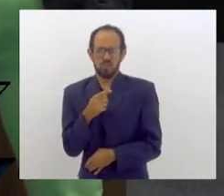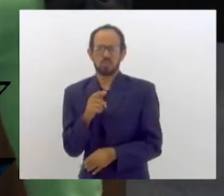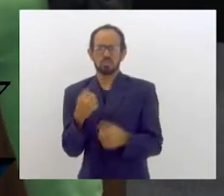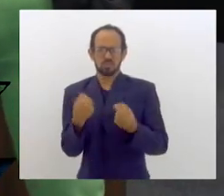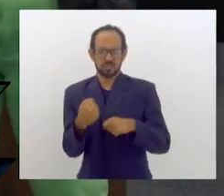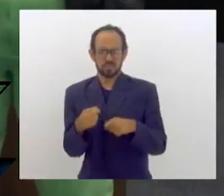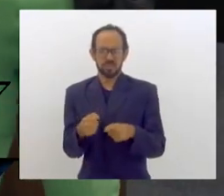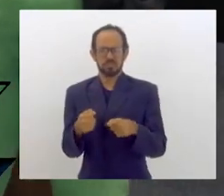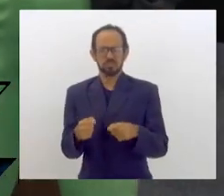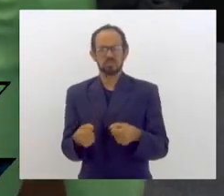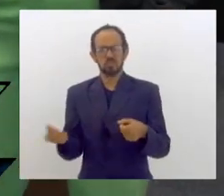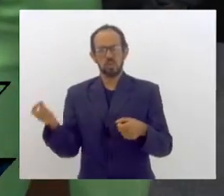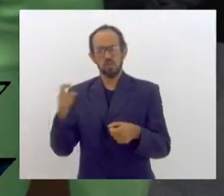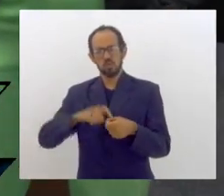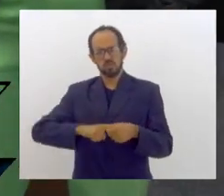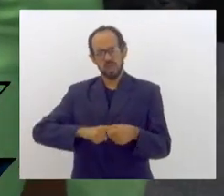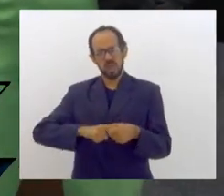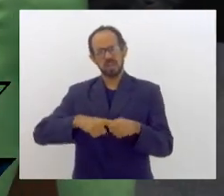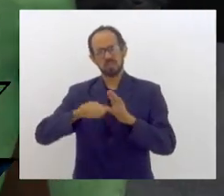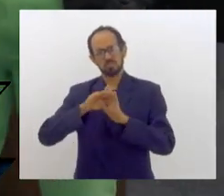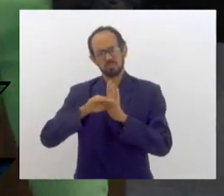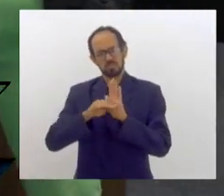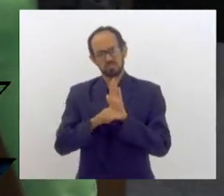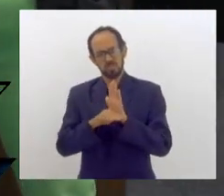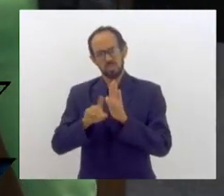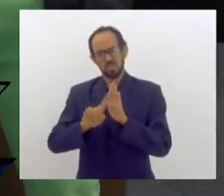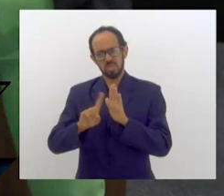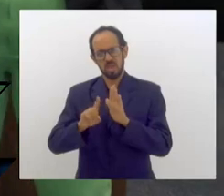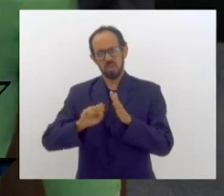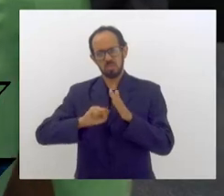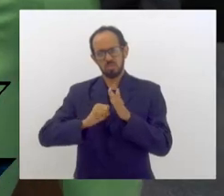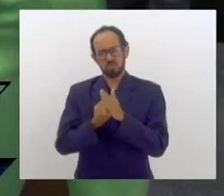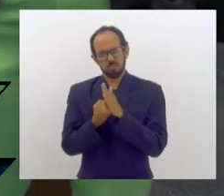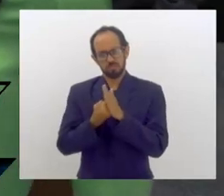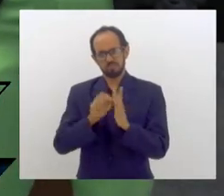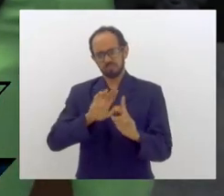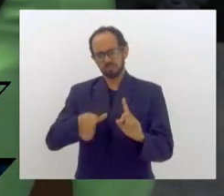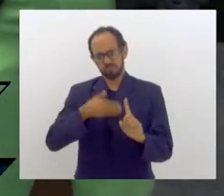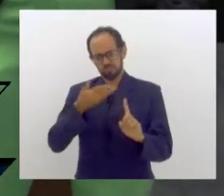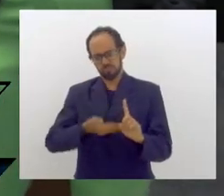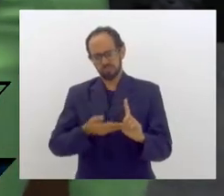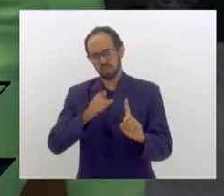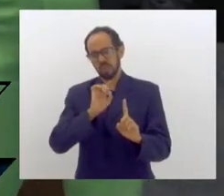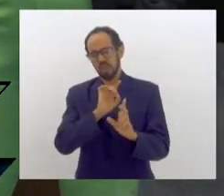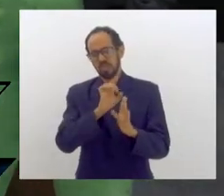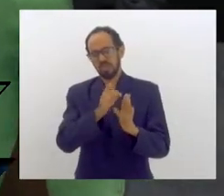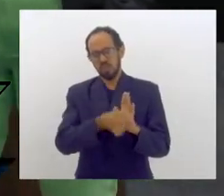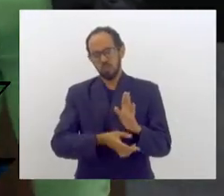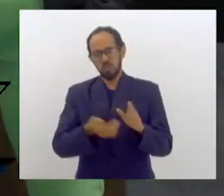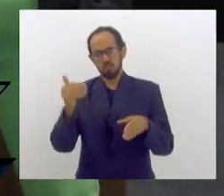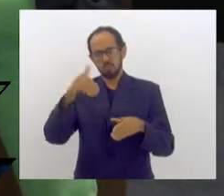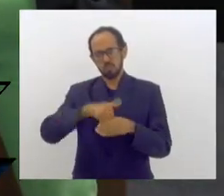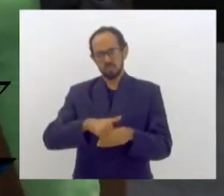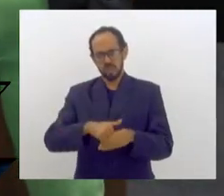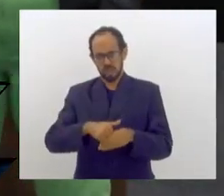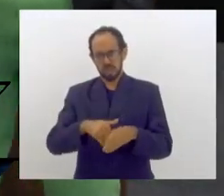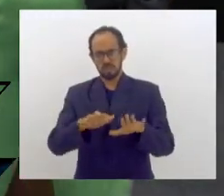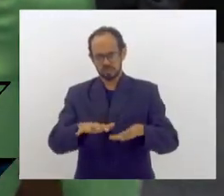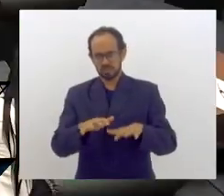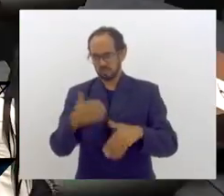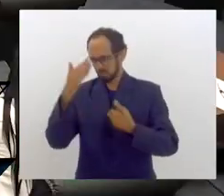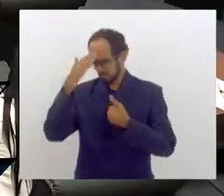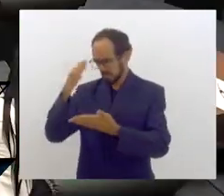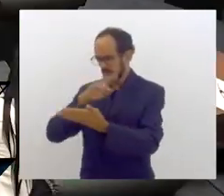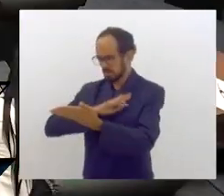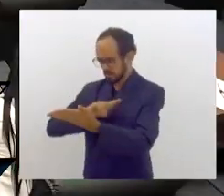voltar àquele procedimento. Não obstruir as homenagens e cada um votar contra aquilo que julgar contra. Obrigado, senhor